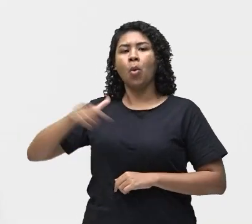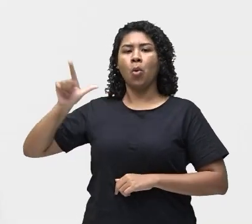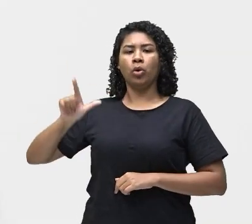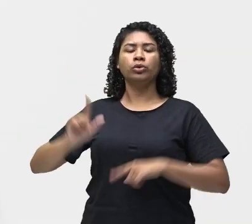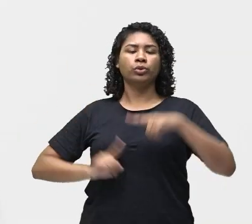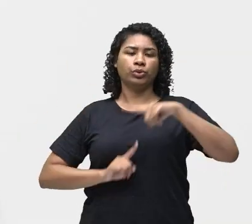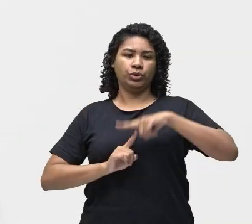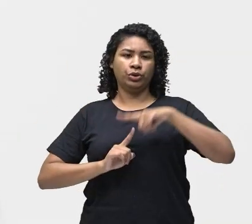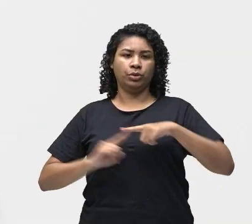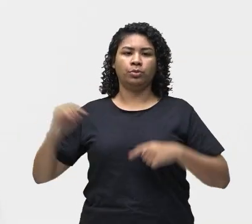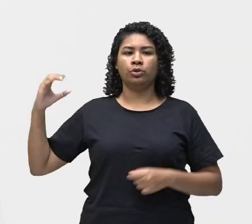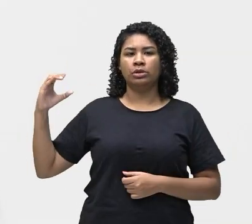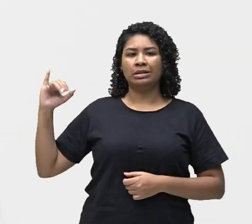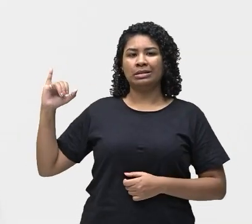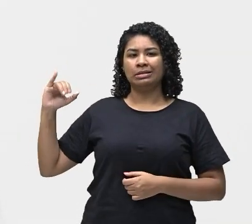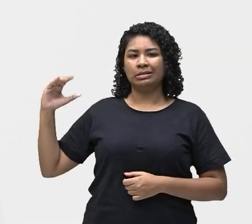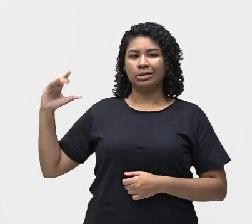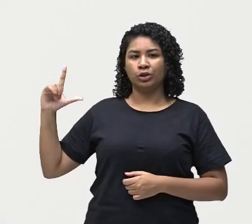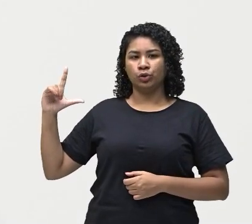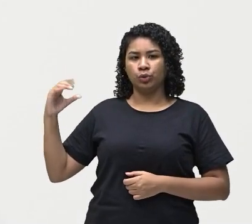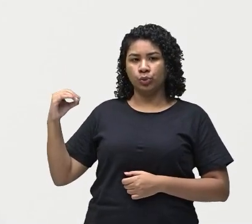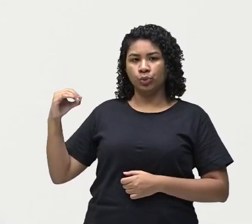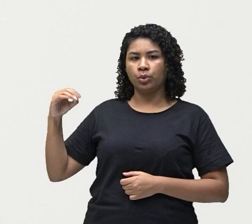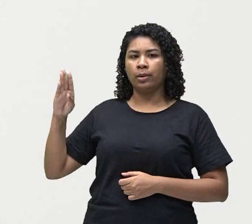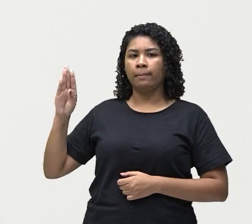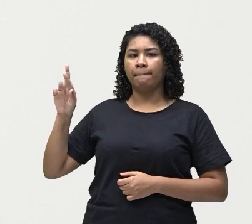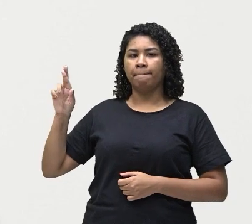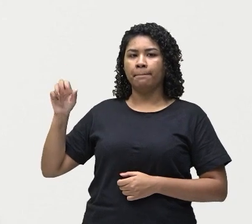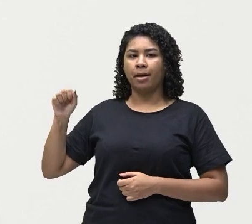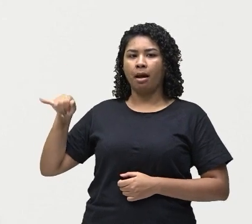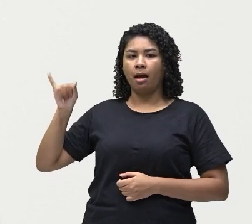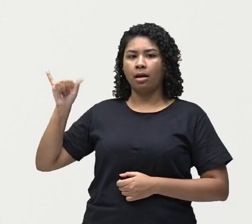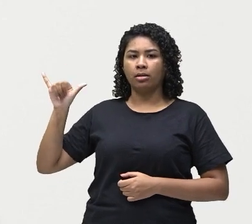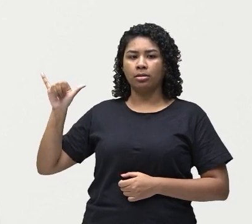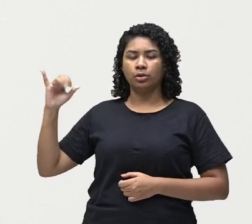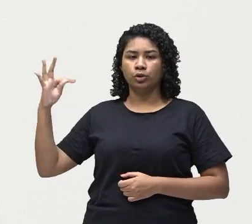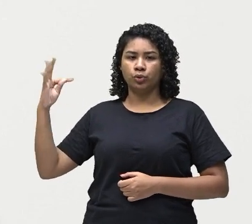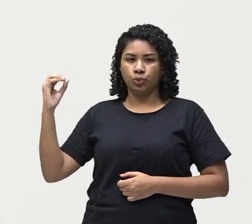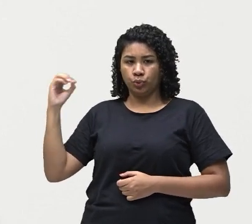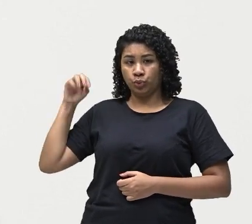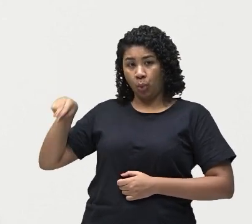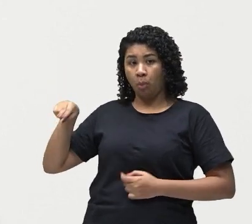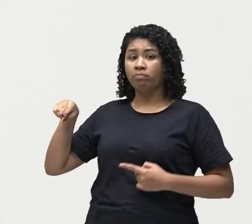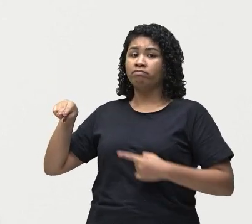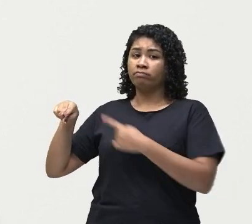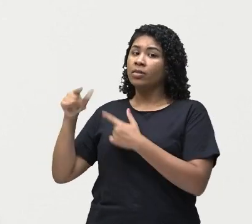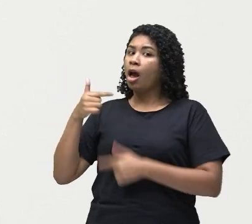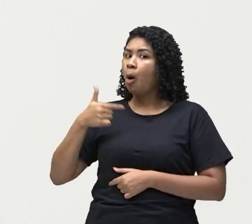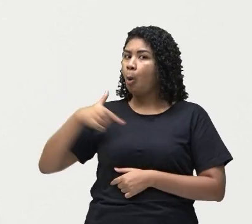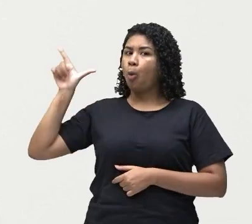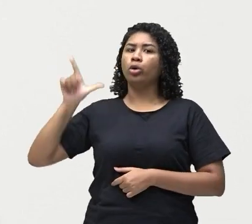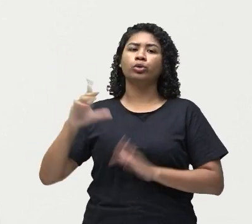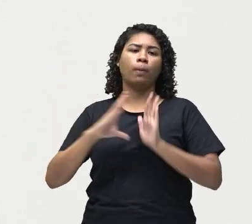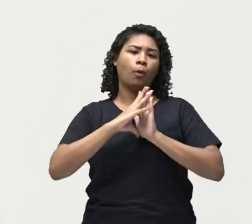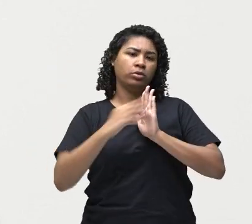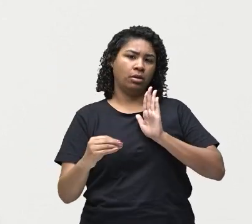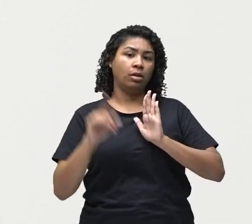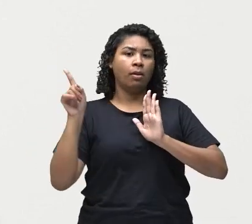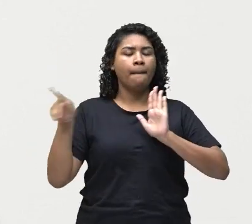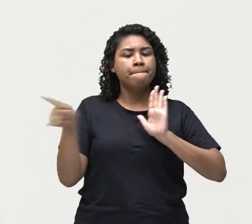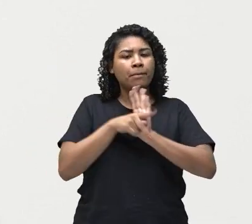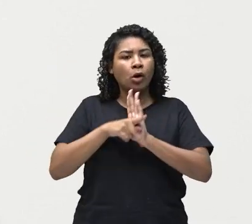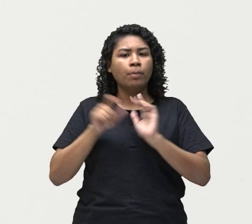observar como é que ele funciona é utilizado como modelo ideal para turbinas a gás